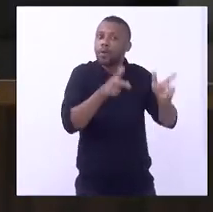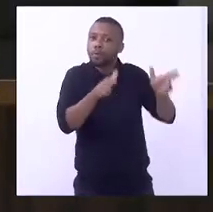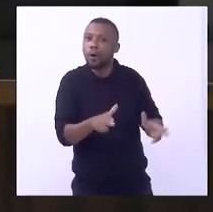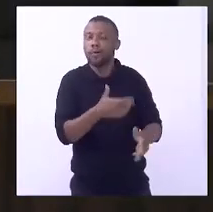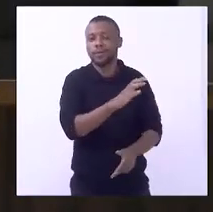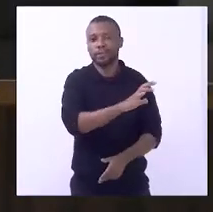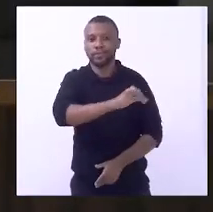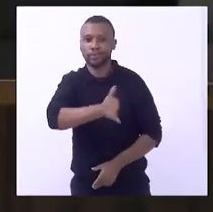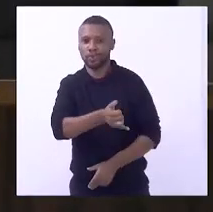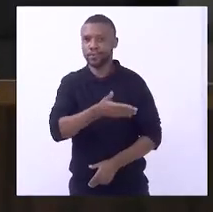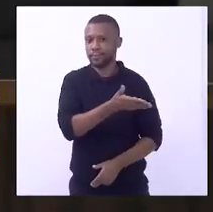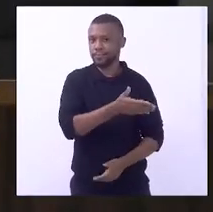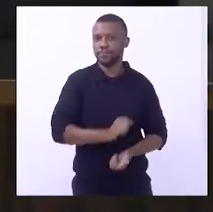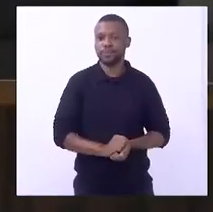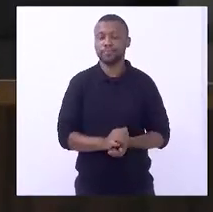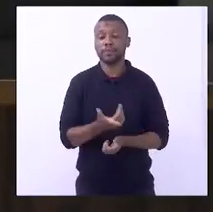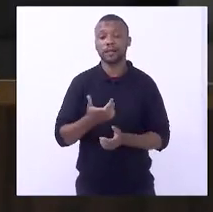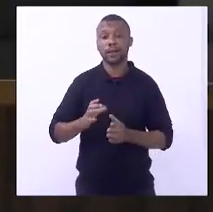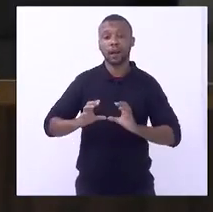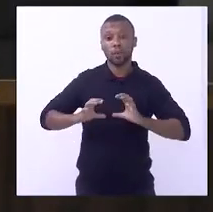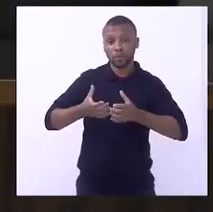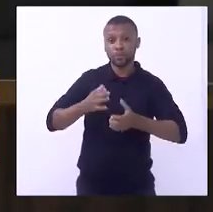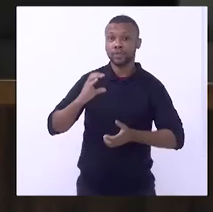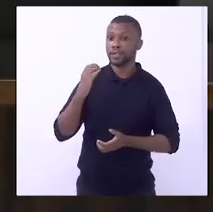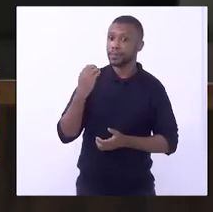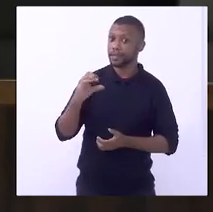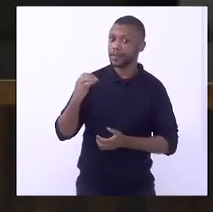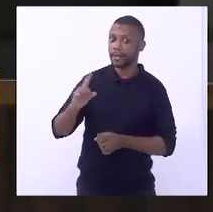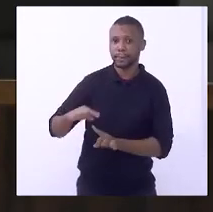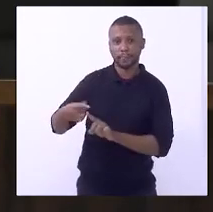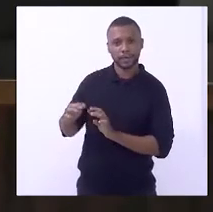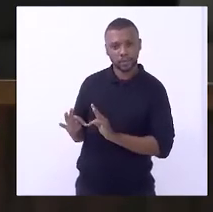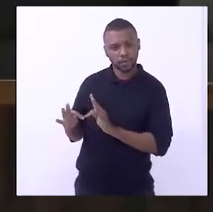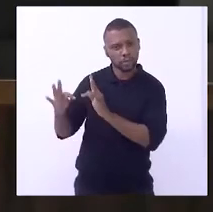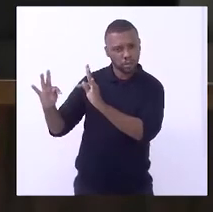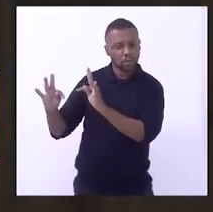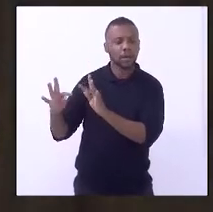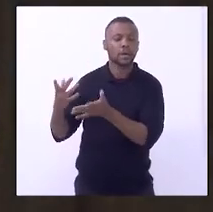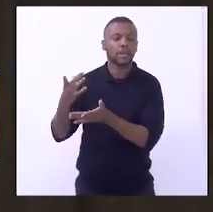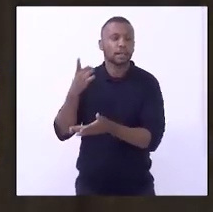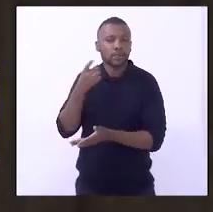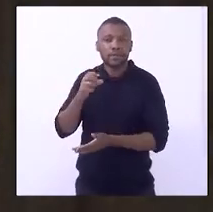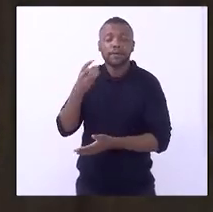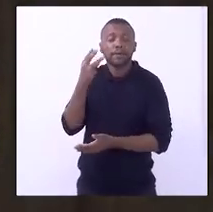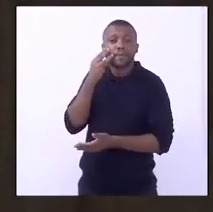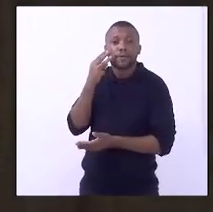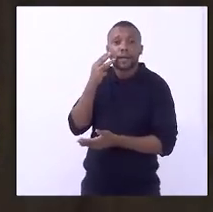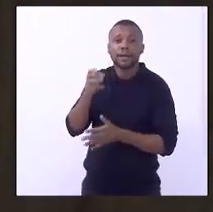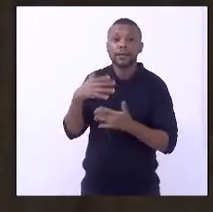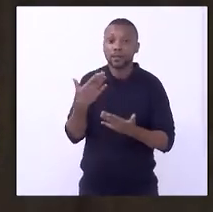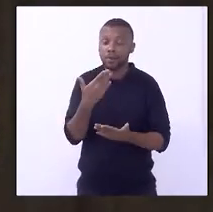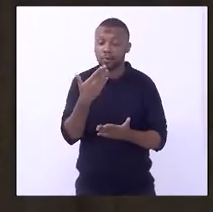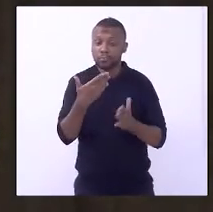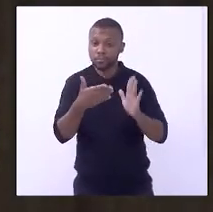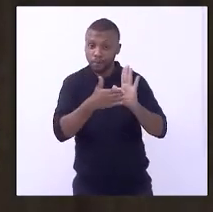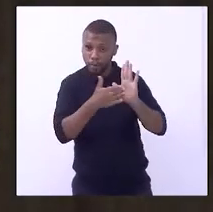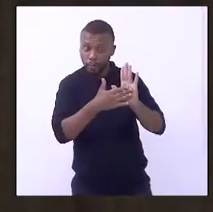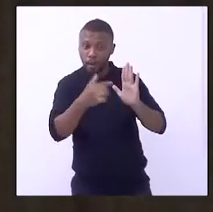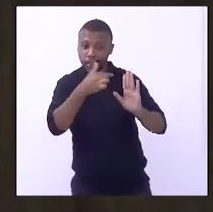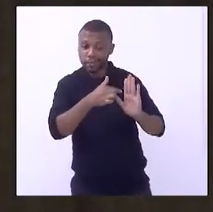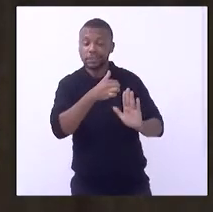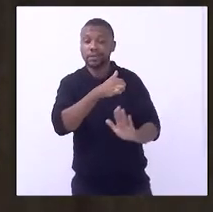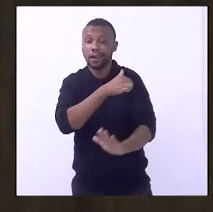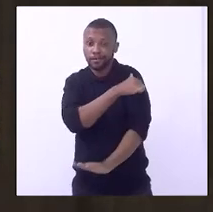Pela Comissão de Ciência e Tecnologia, deputado Valdeque Carneiro. Presidente, deputada enfermeira Rejane propõe que sejam usados métodos